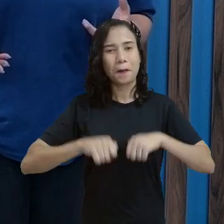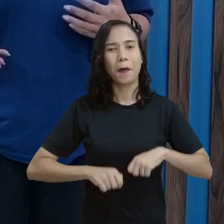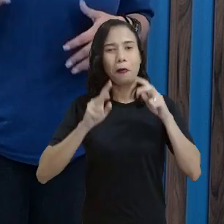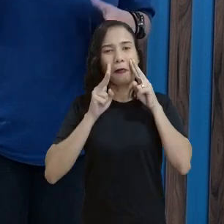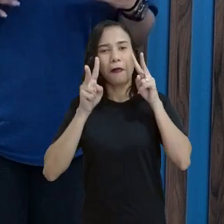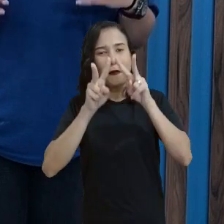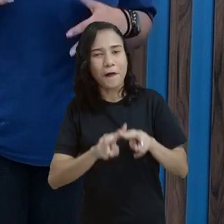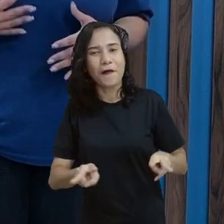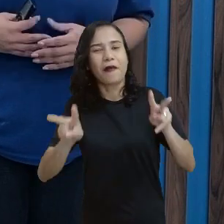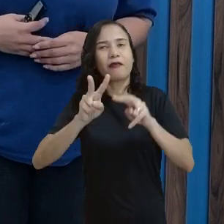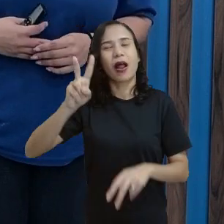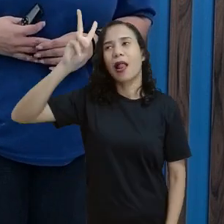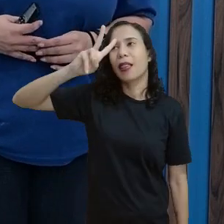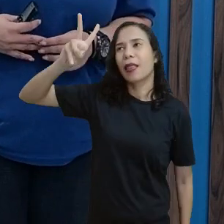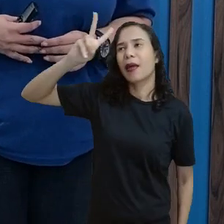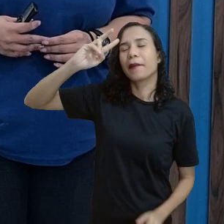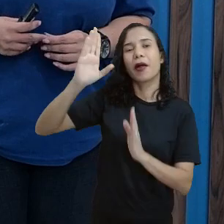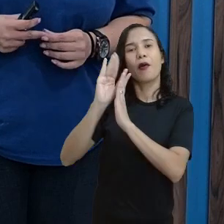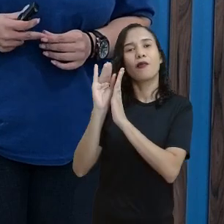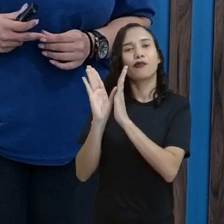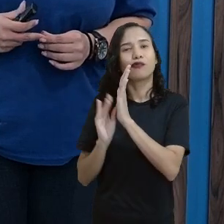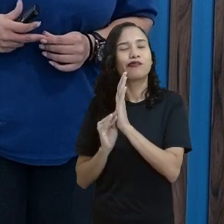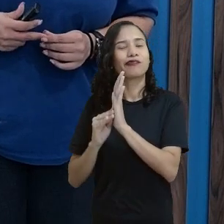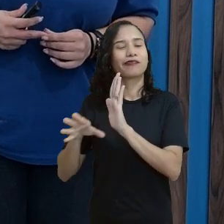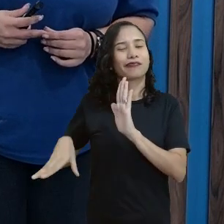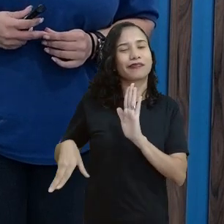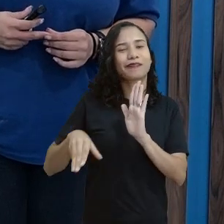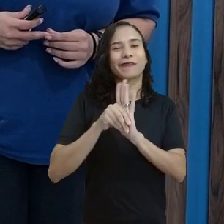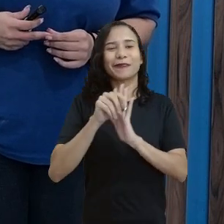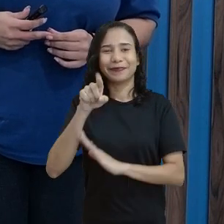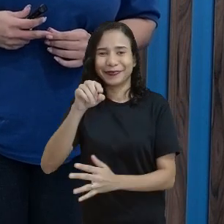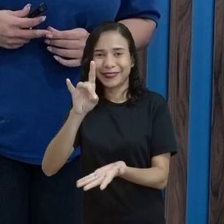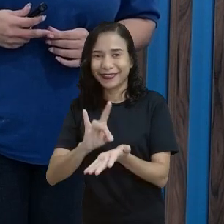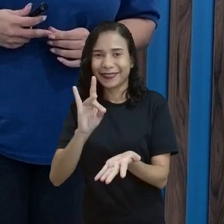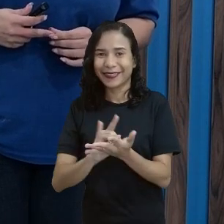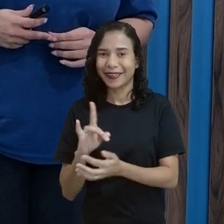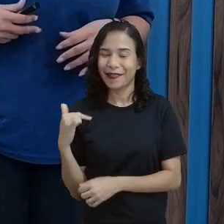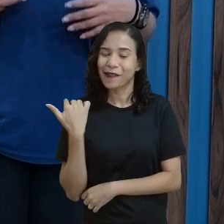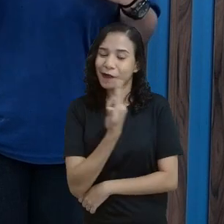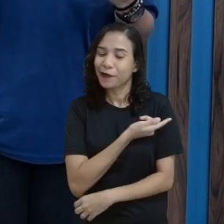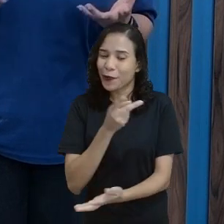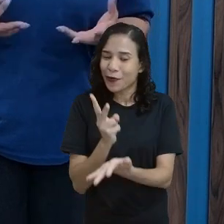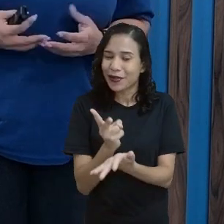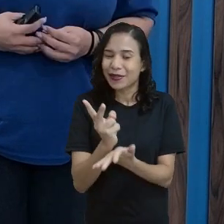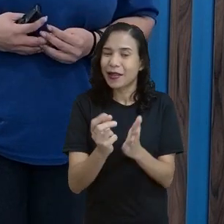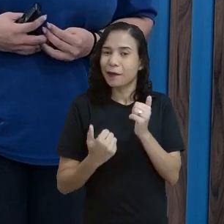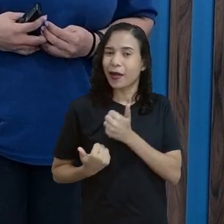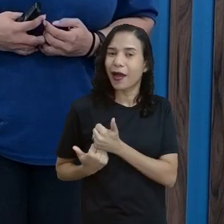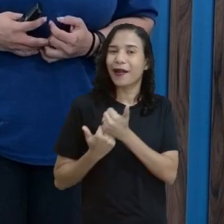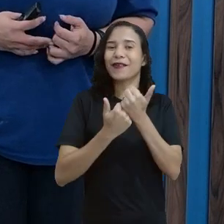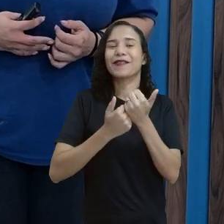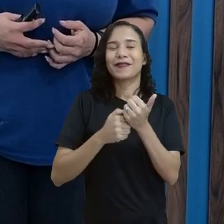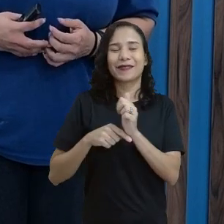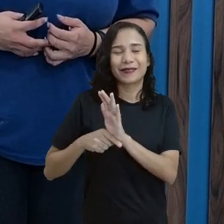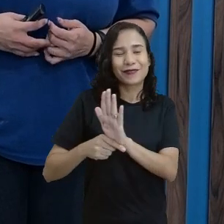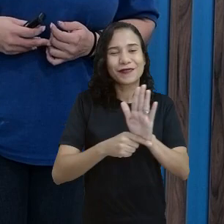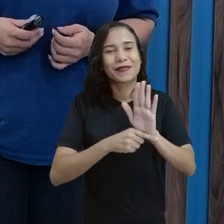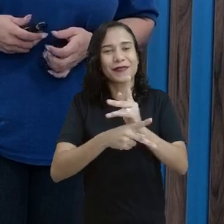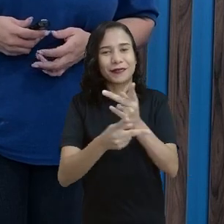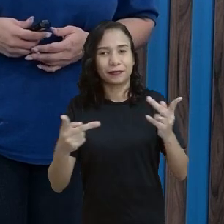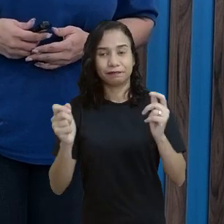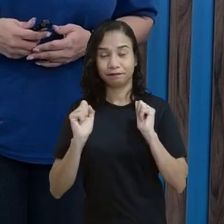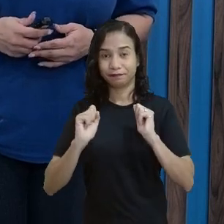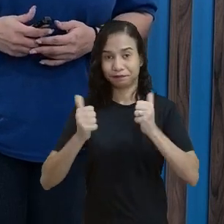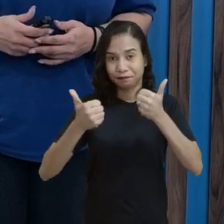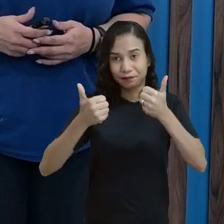olhadinha lá, né, relembrar todo o conteúdo, tá certo? É isso aí, estamos aqui sempre para ajudar vocês no que for necessário,